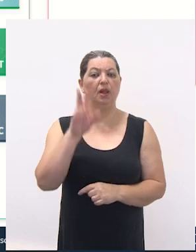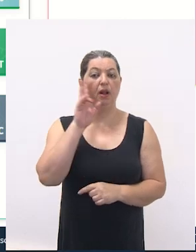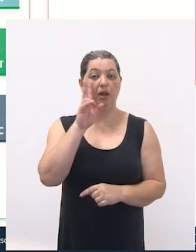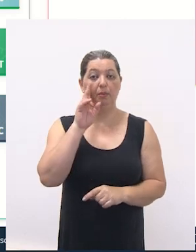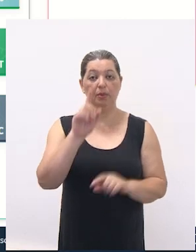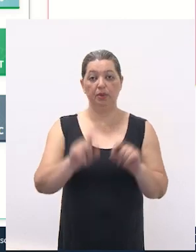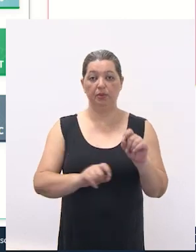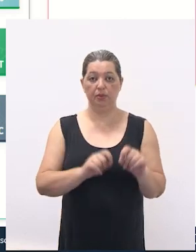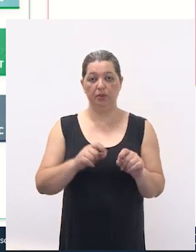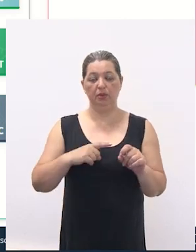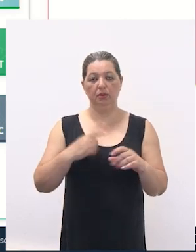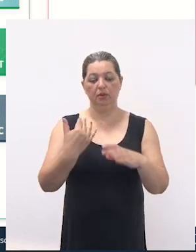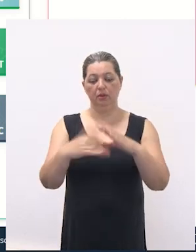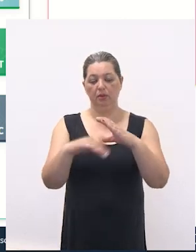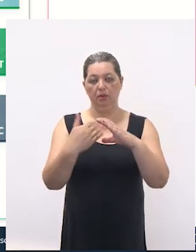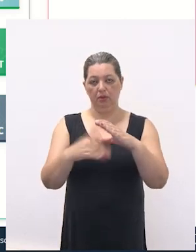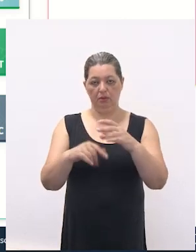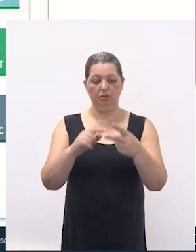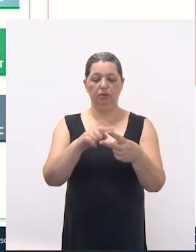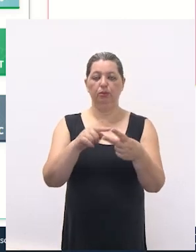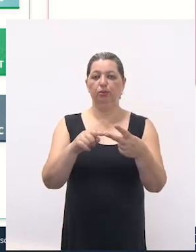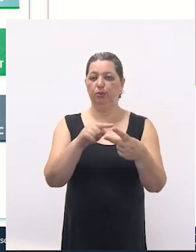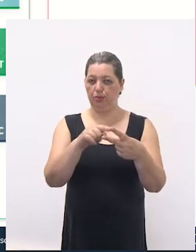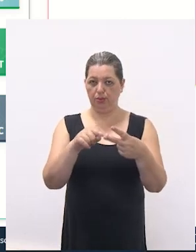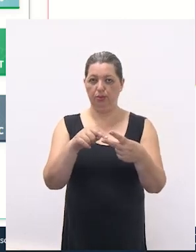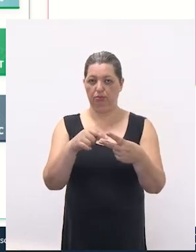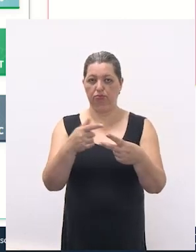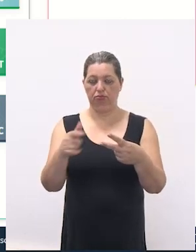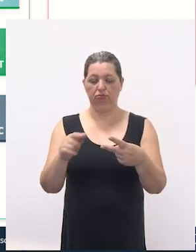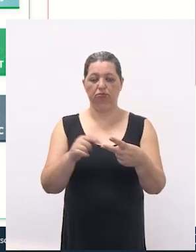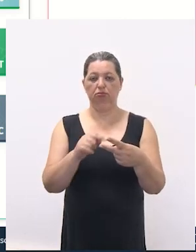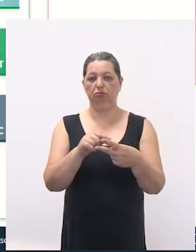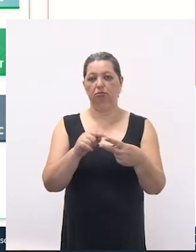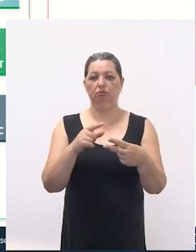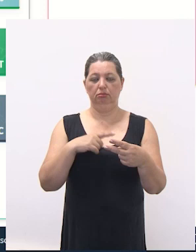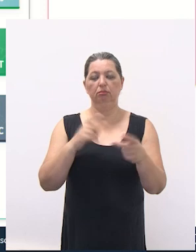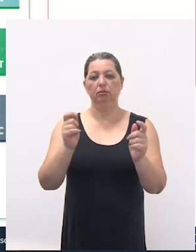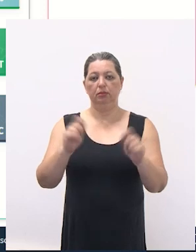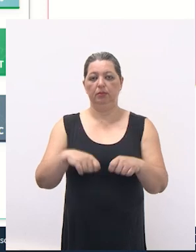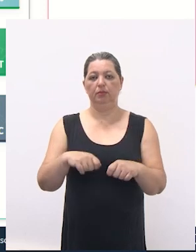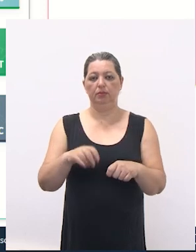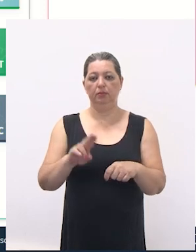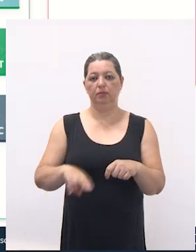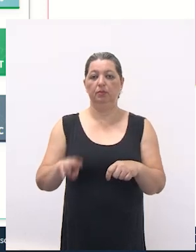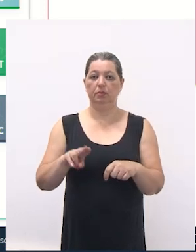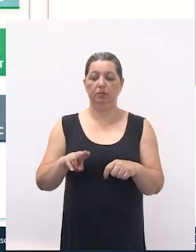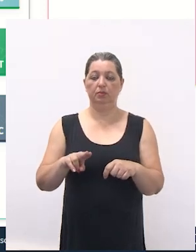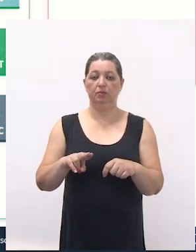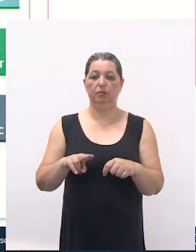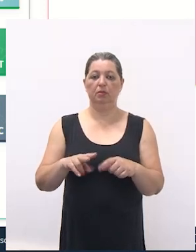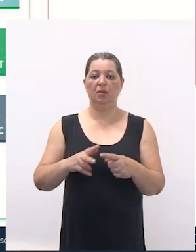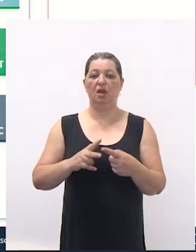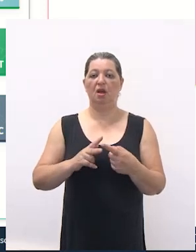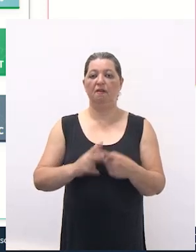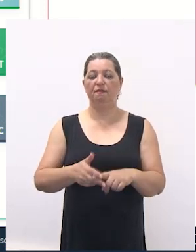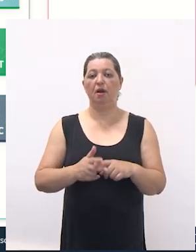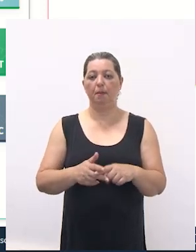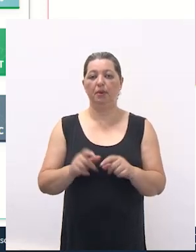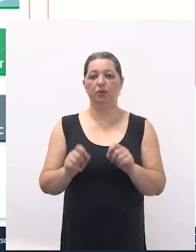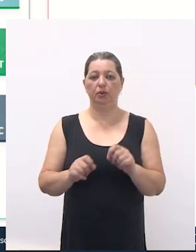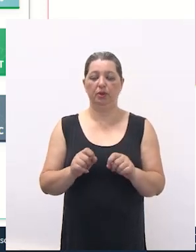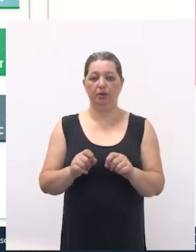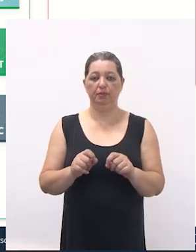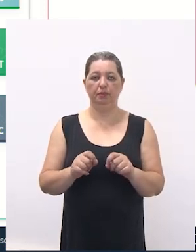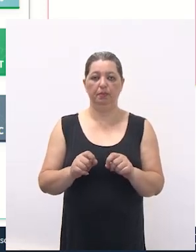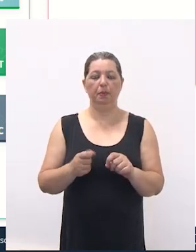esse e-mail, tanto da Microsoft quanto do Google, ele nos possibilita a gente utilizar as ferramentas por exemplo, se